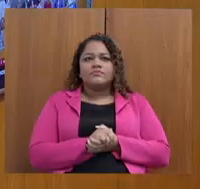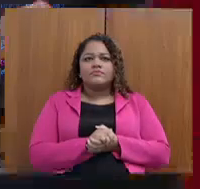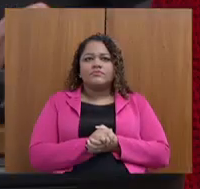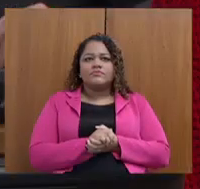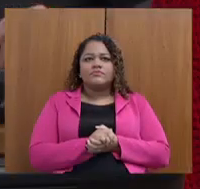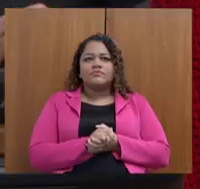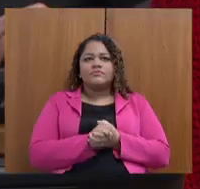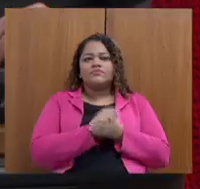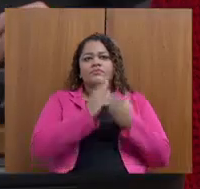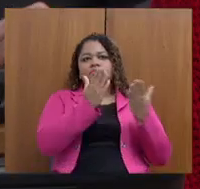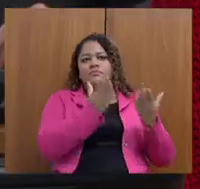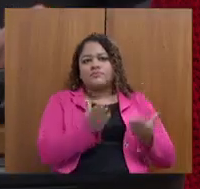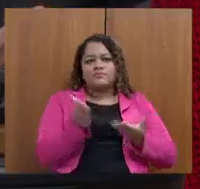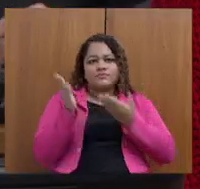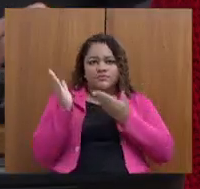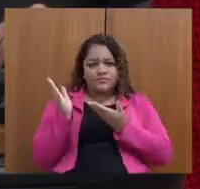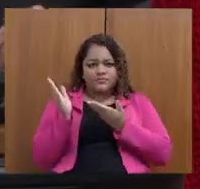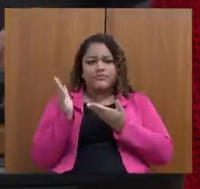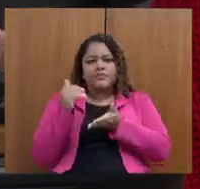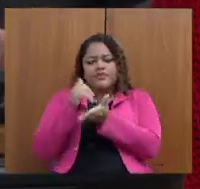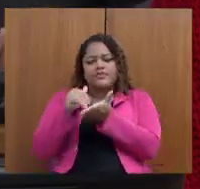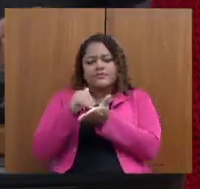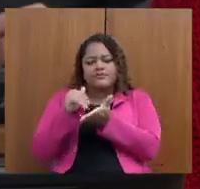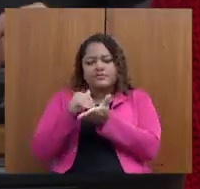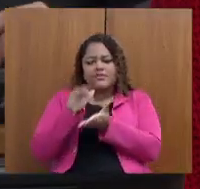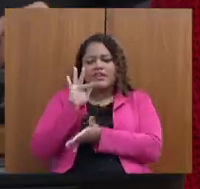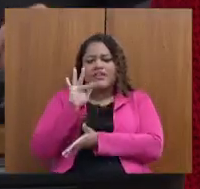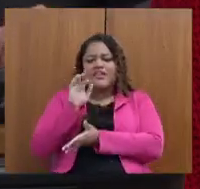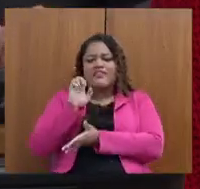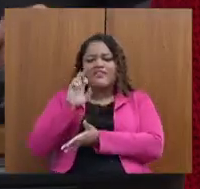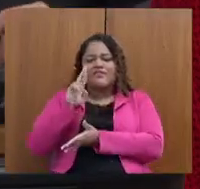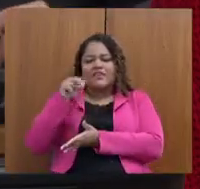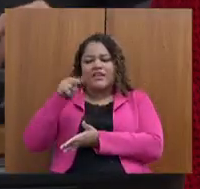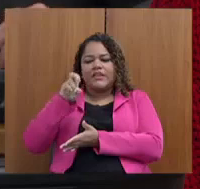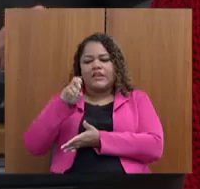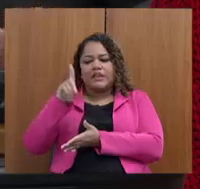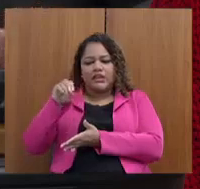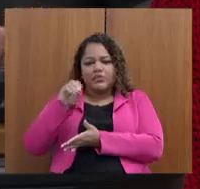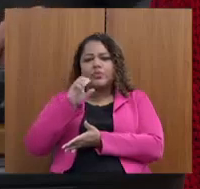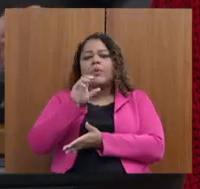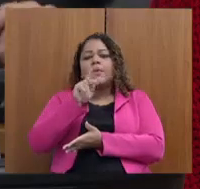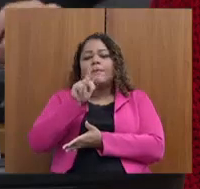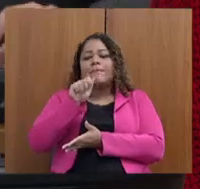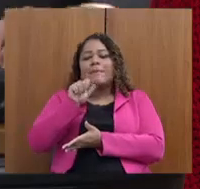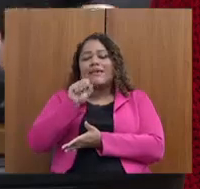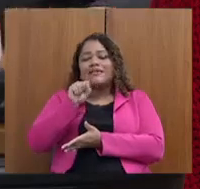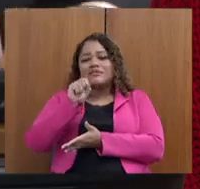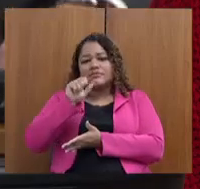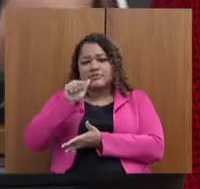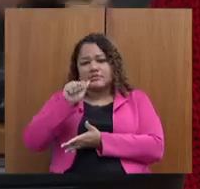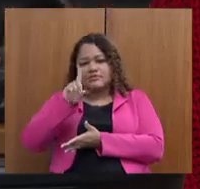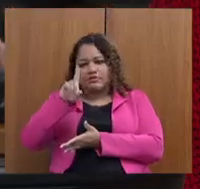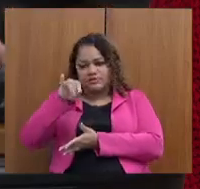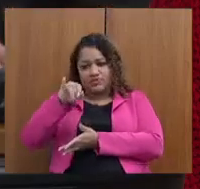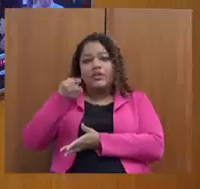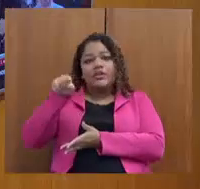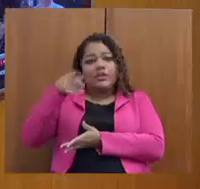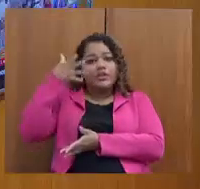passa a palavra para o secretário Fernando passaram que disparar de 20 minutos para sua disposição